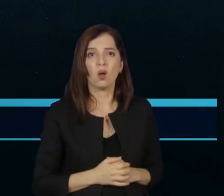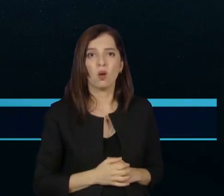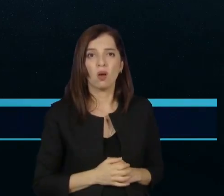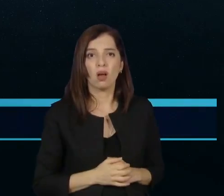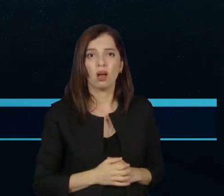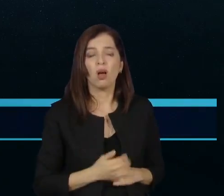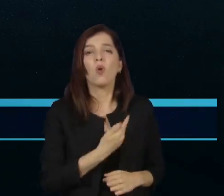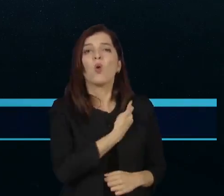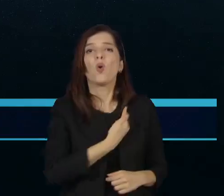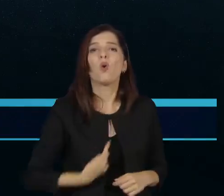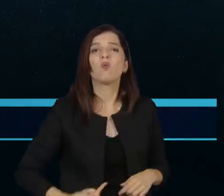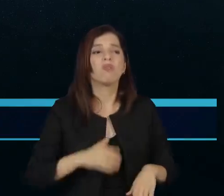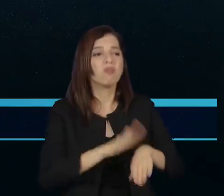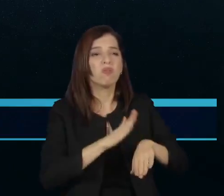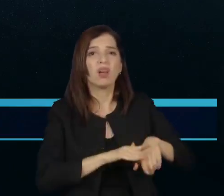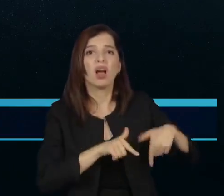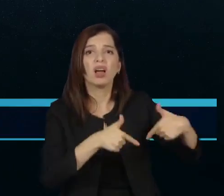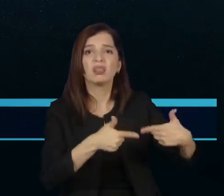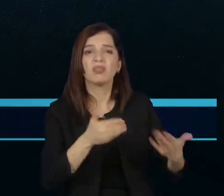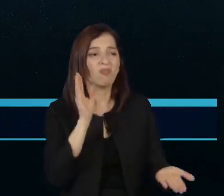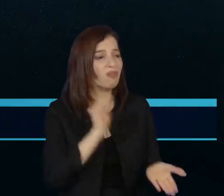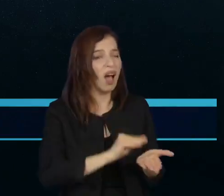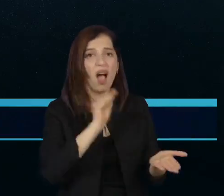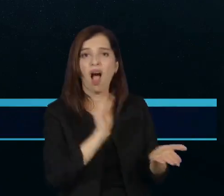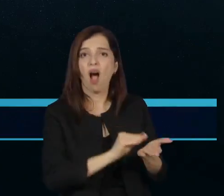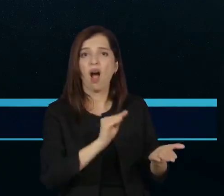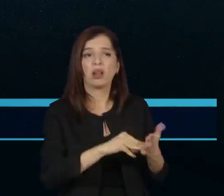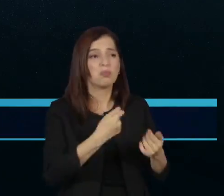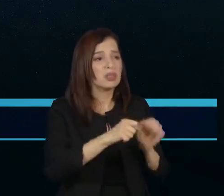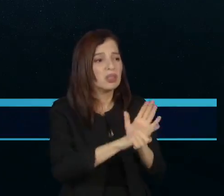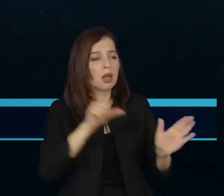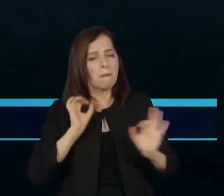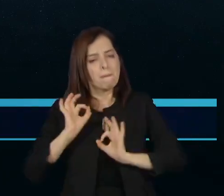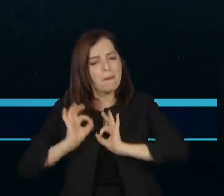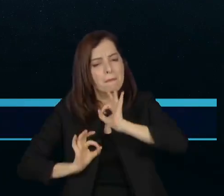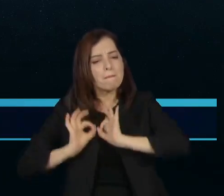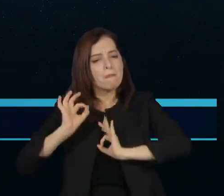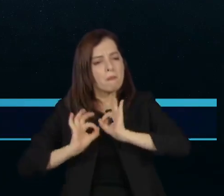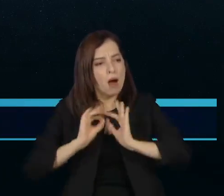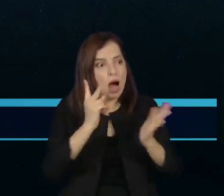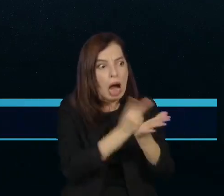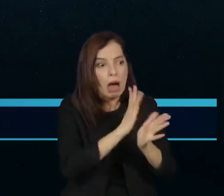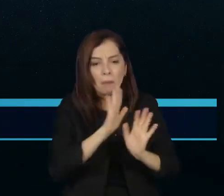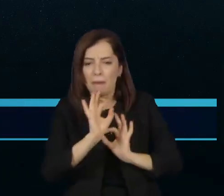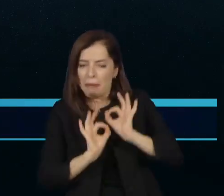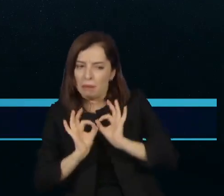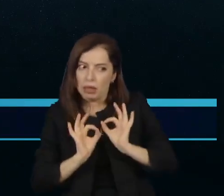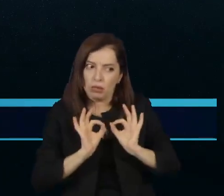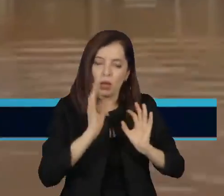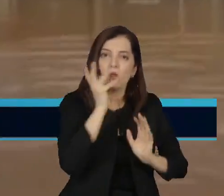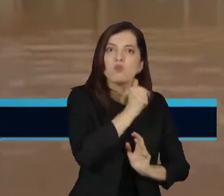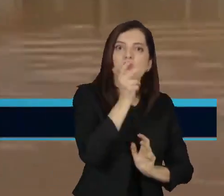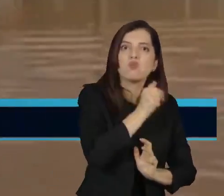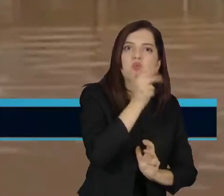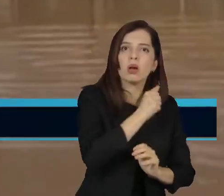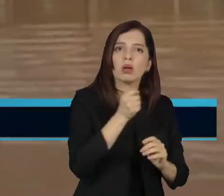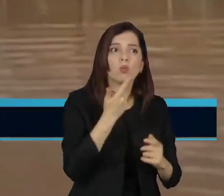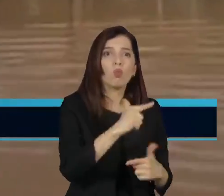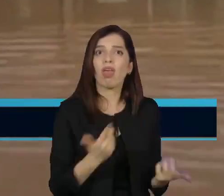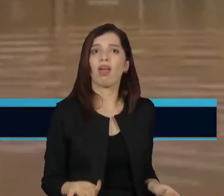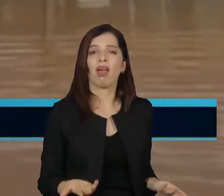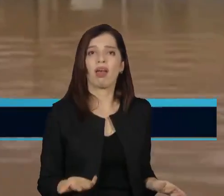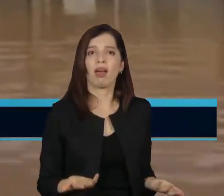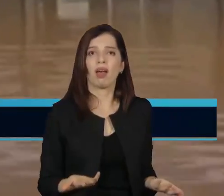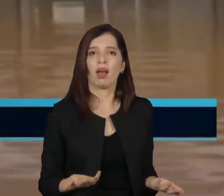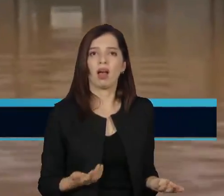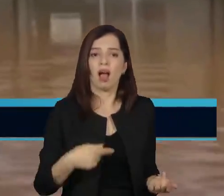se antecipar a esses fatos, né, de gerar infraestrutura para esse tipo de desastre. Né? A gente fala muito aqui no Brasil